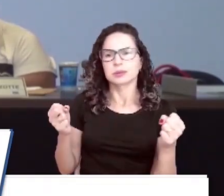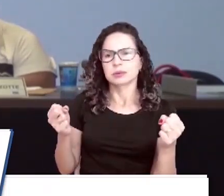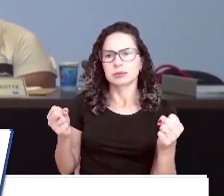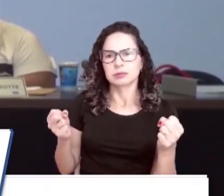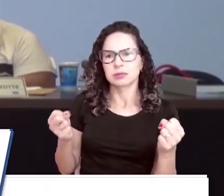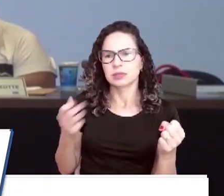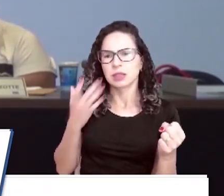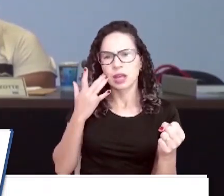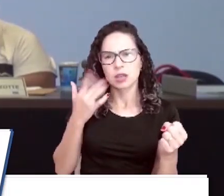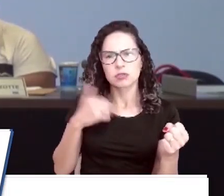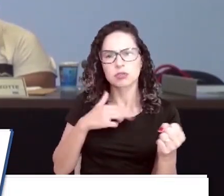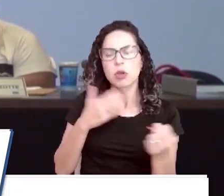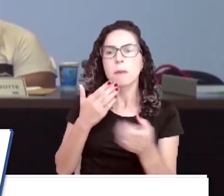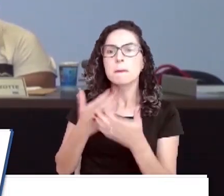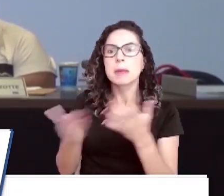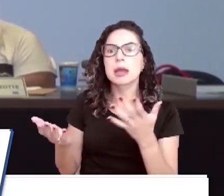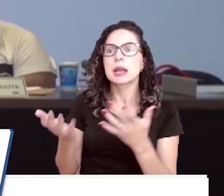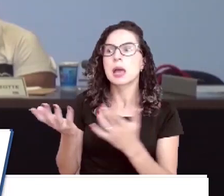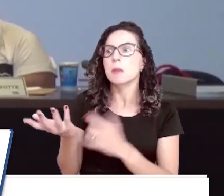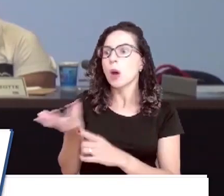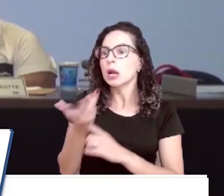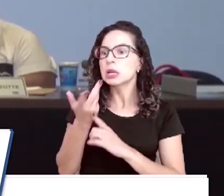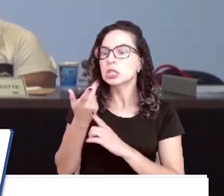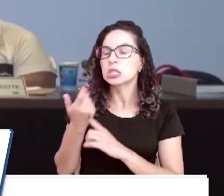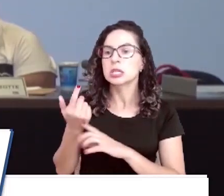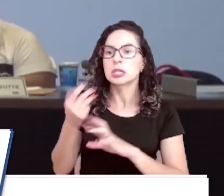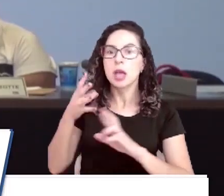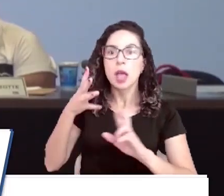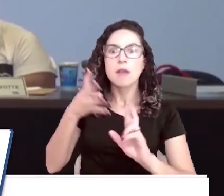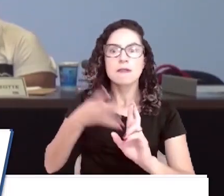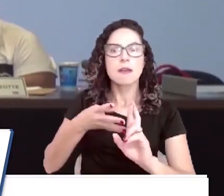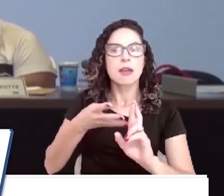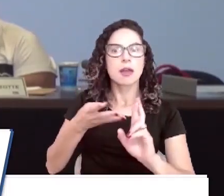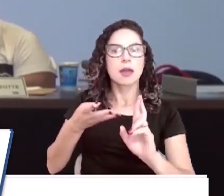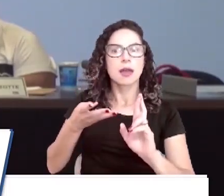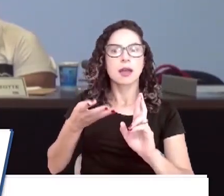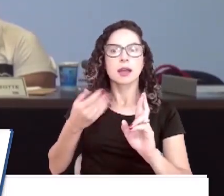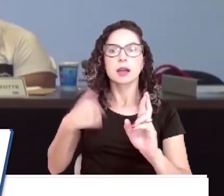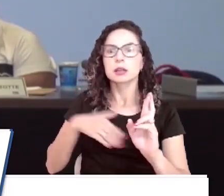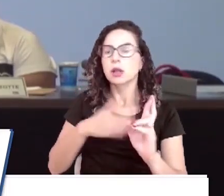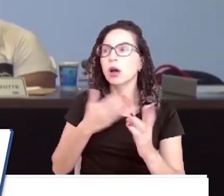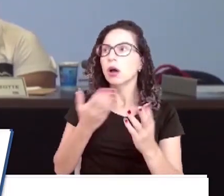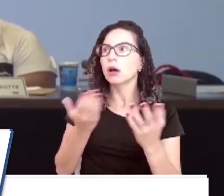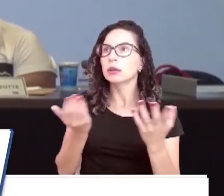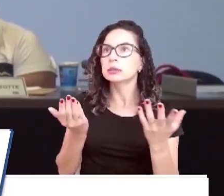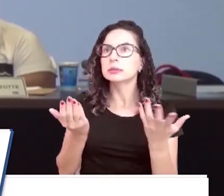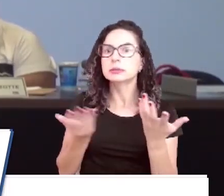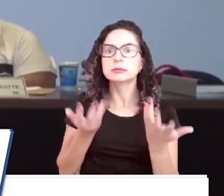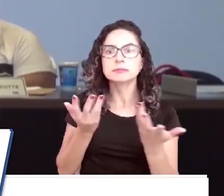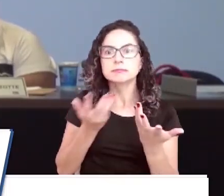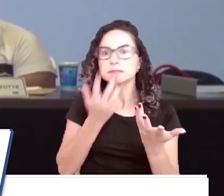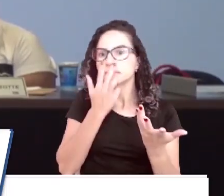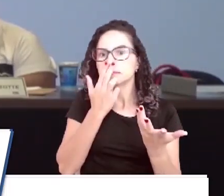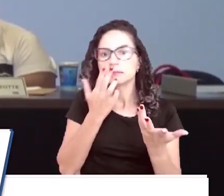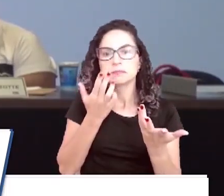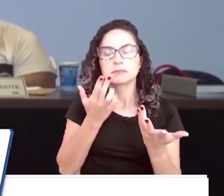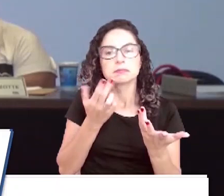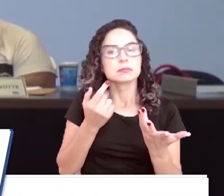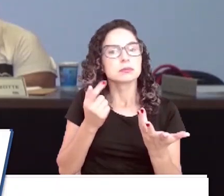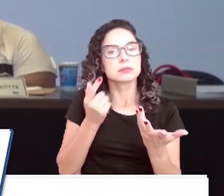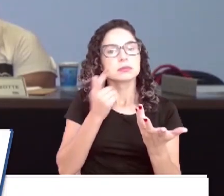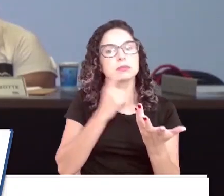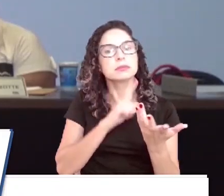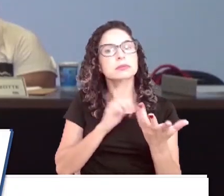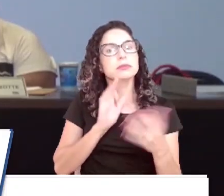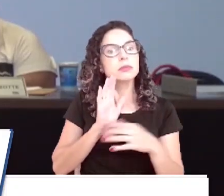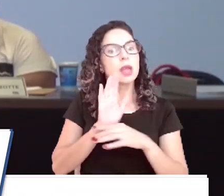os artistas, nós estamos perdendo referência, nós estamos perdendo a oportunidade de fazer a